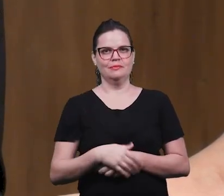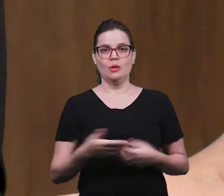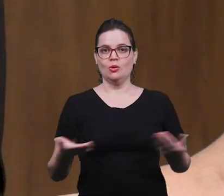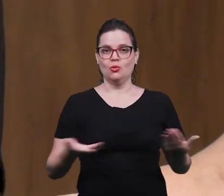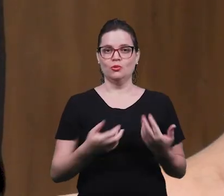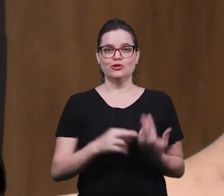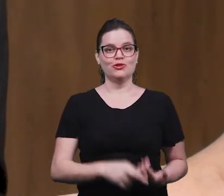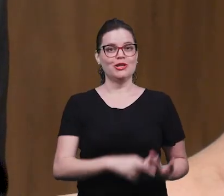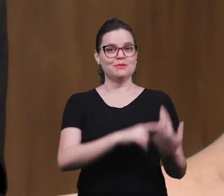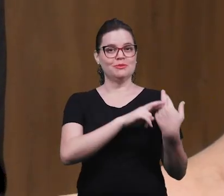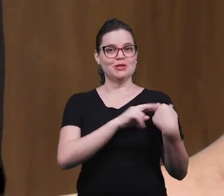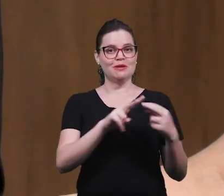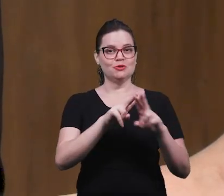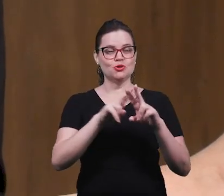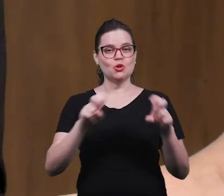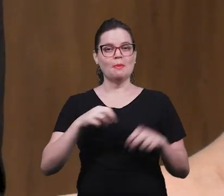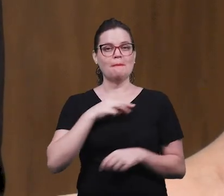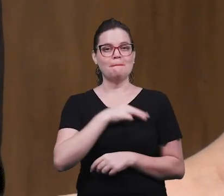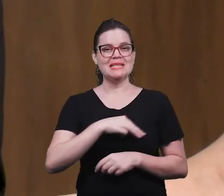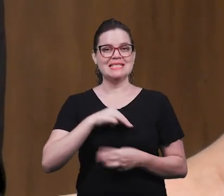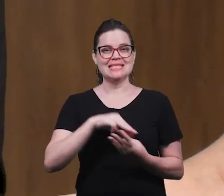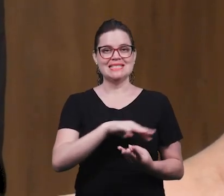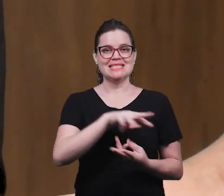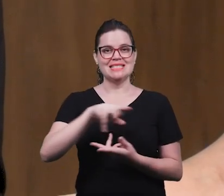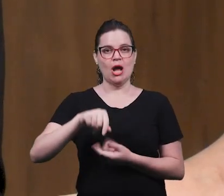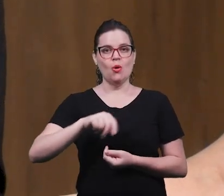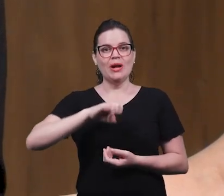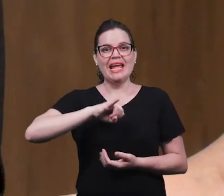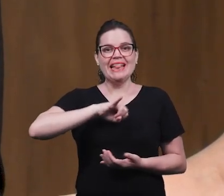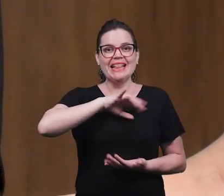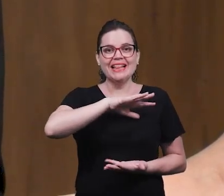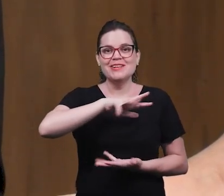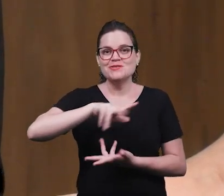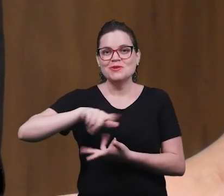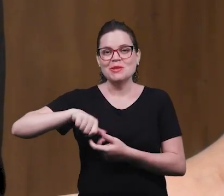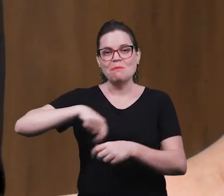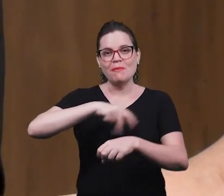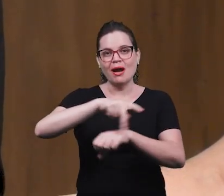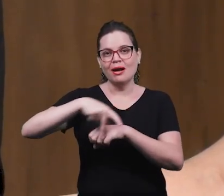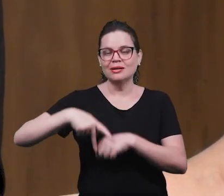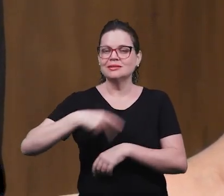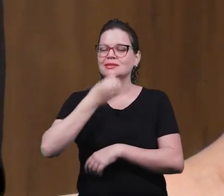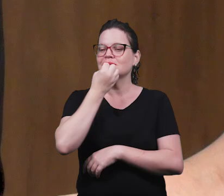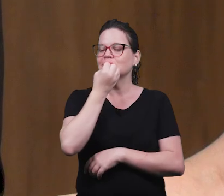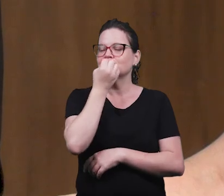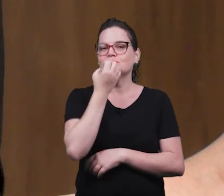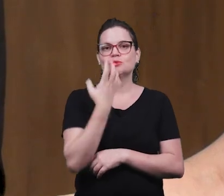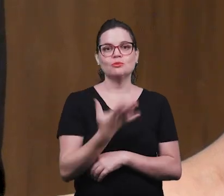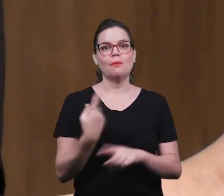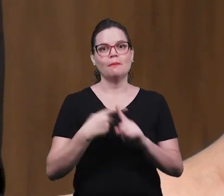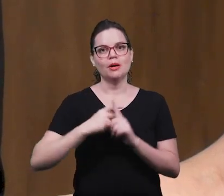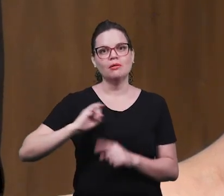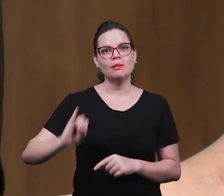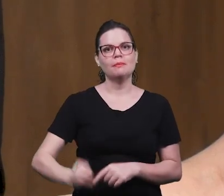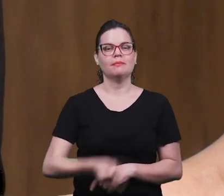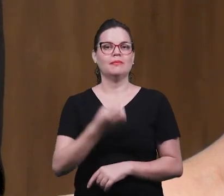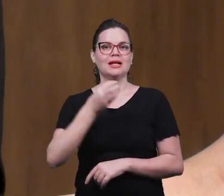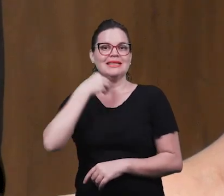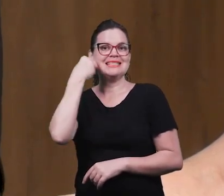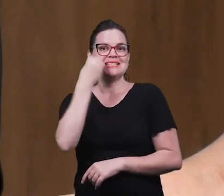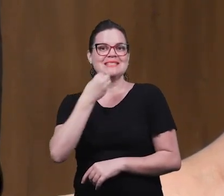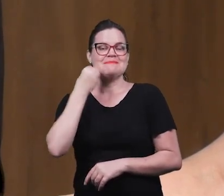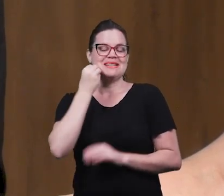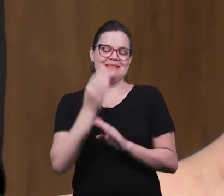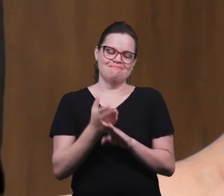eu sou responsável pela missão, né, internacional e isso tem sido de muita valia dentro